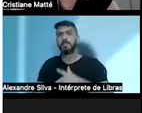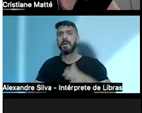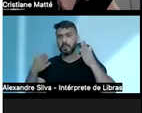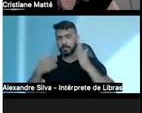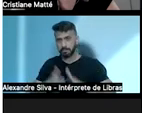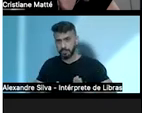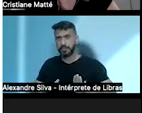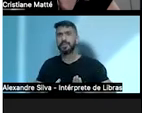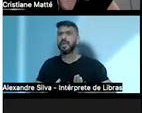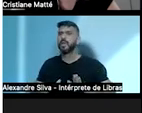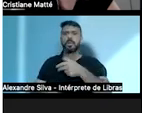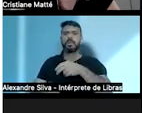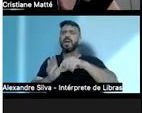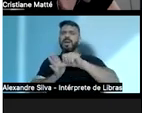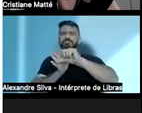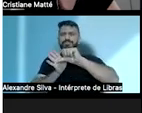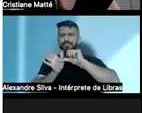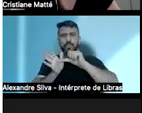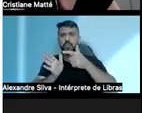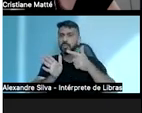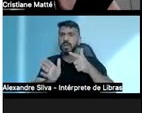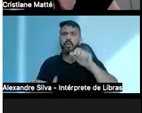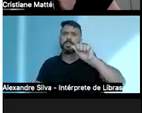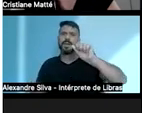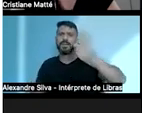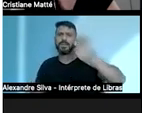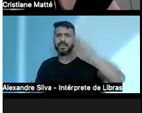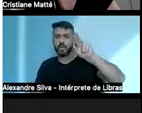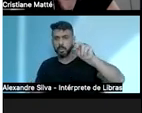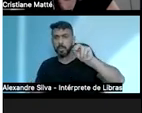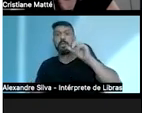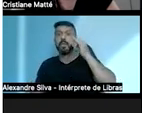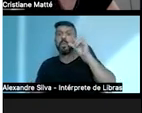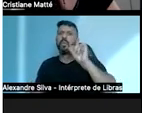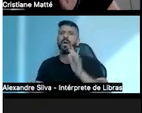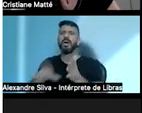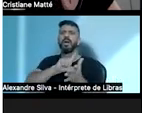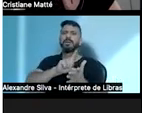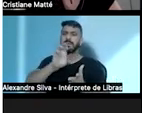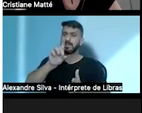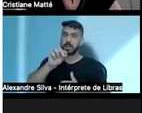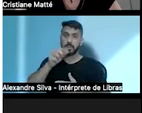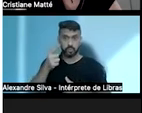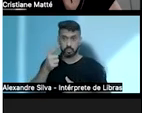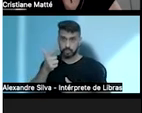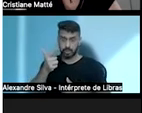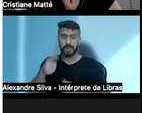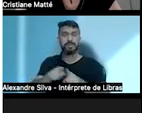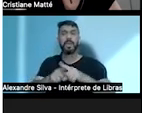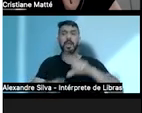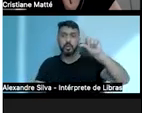maior incidência de parto a termo, uma diminuição de nascimentos prematuros, uma diminuição